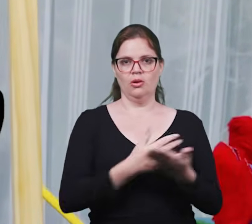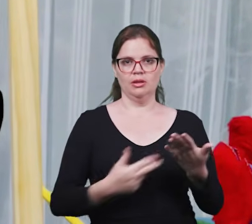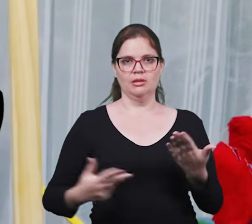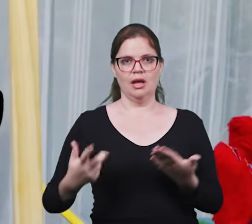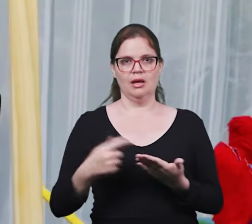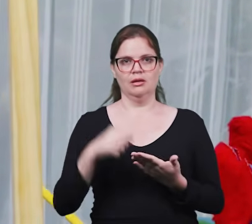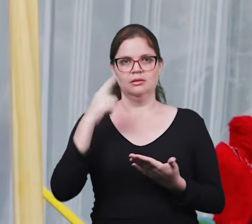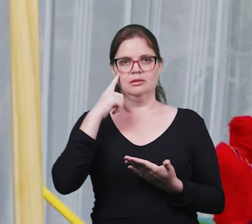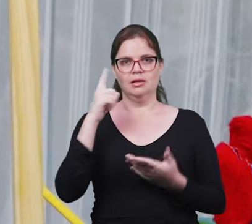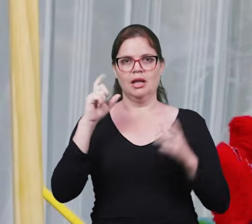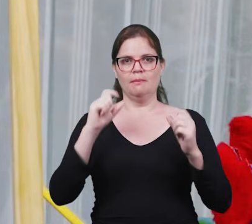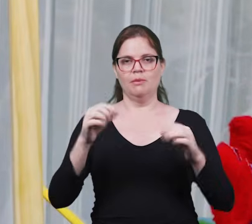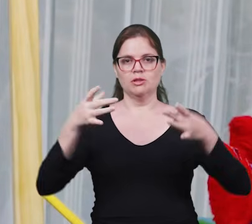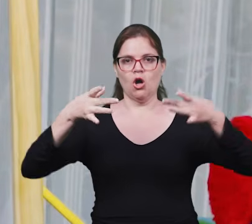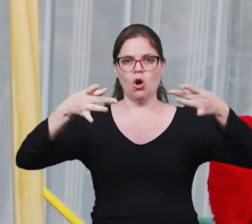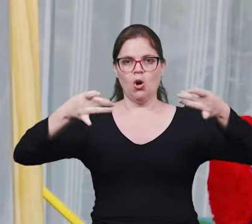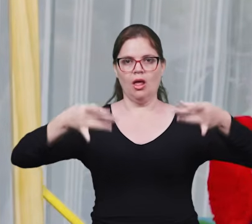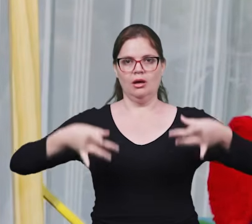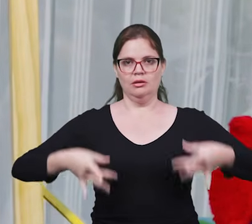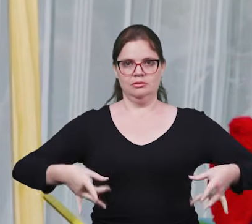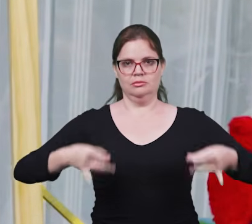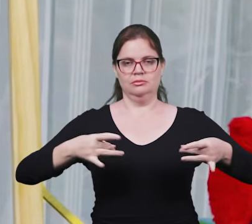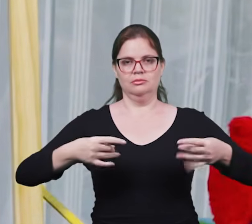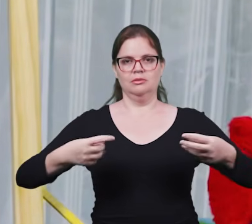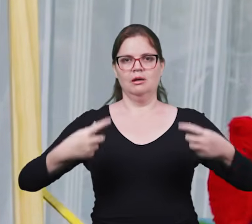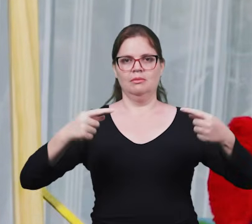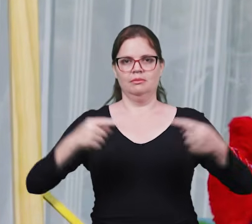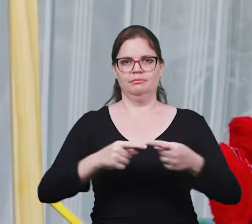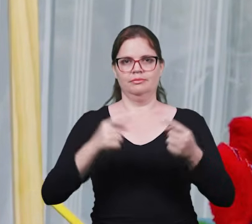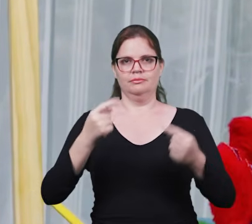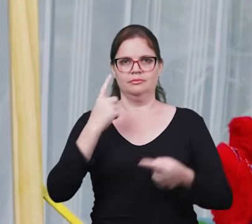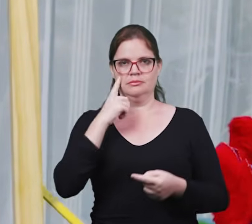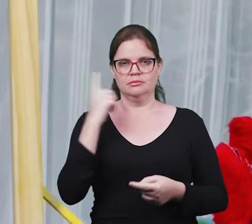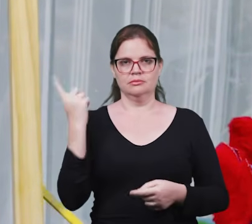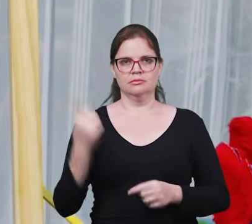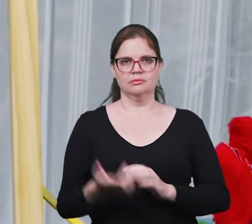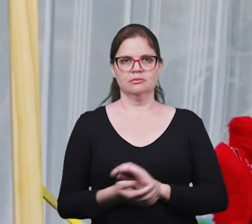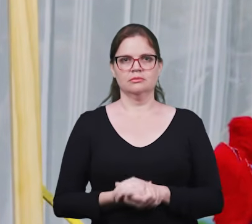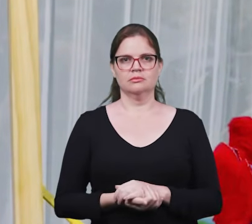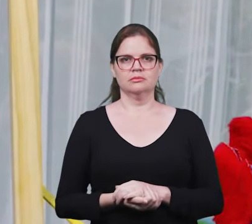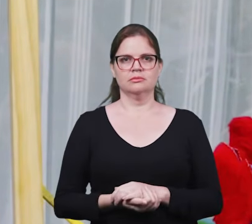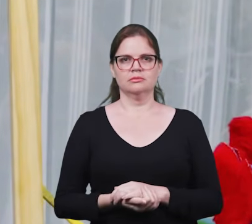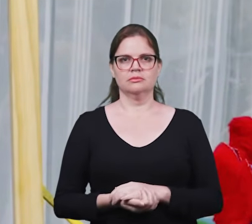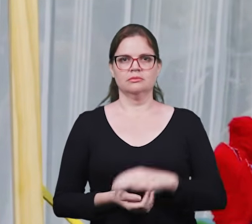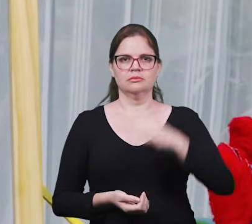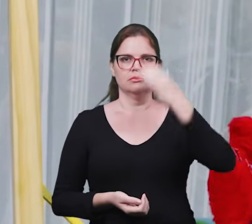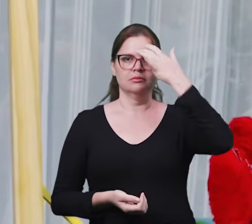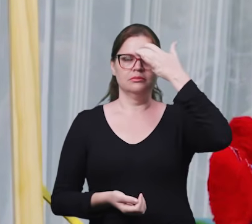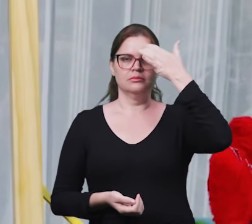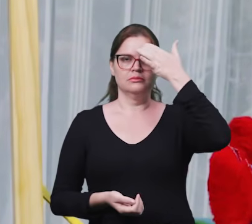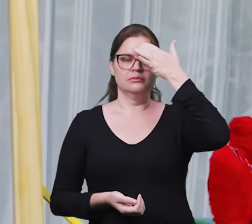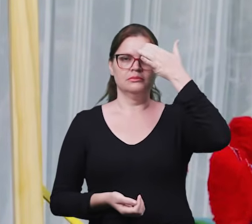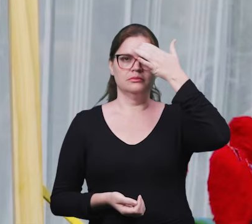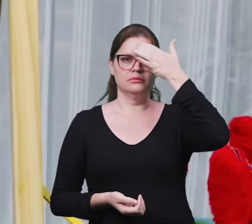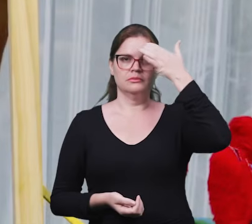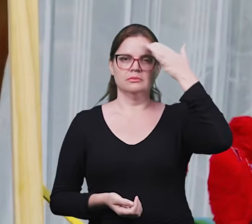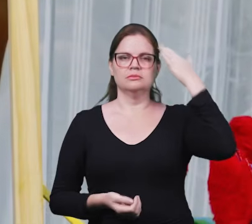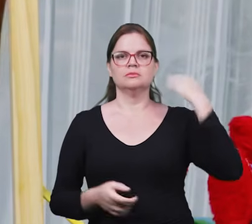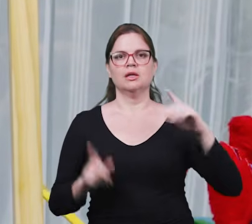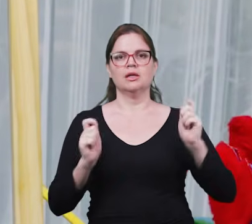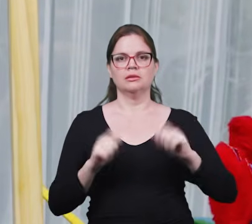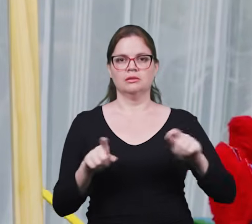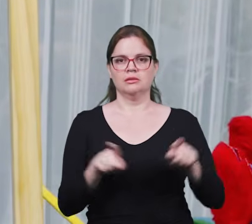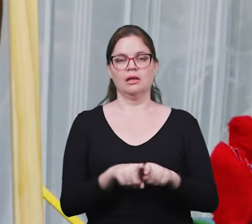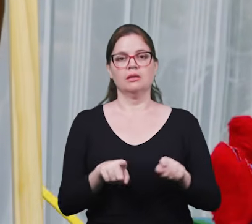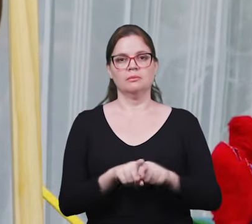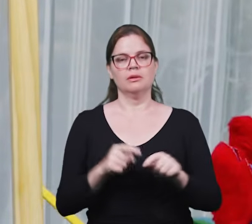parte para que a criança possa colar aqui, né, nesse sombreado, para que ela possa facilitar também a